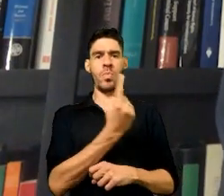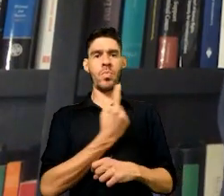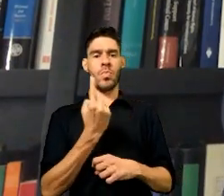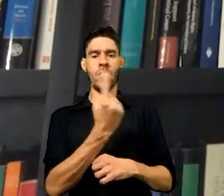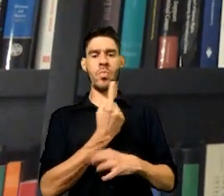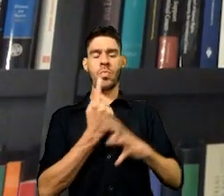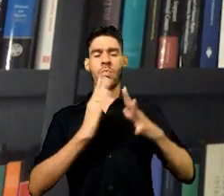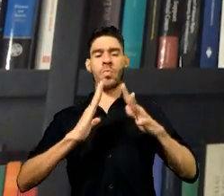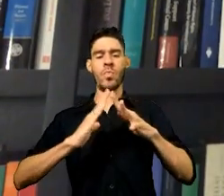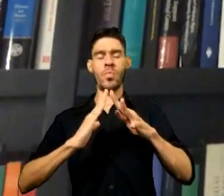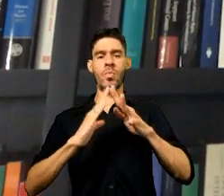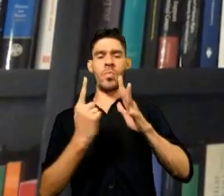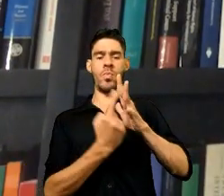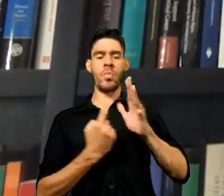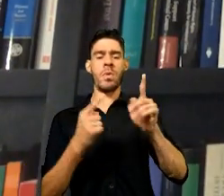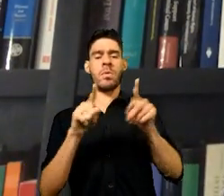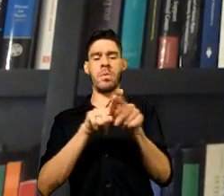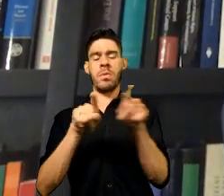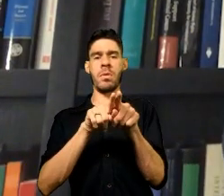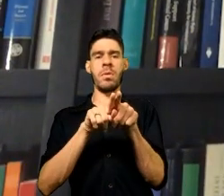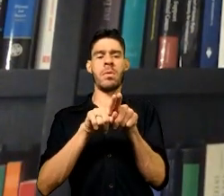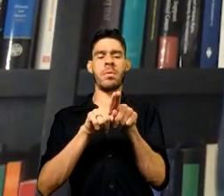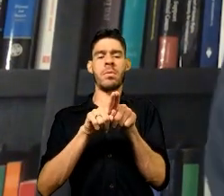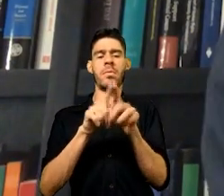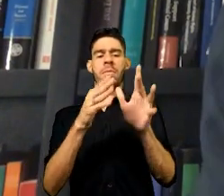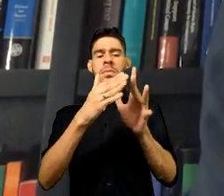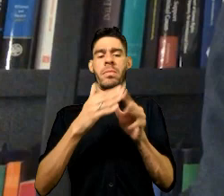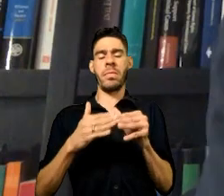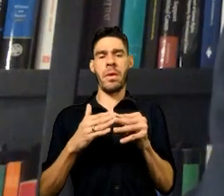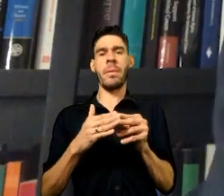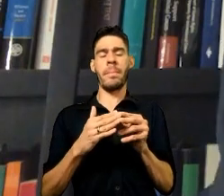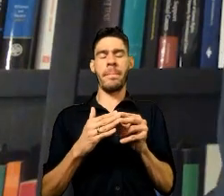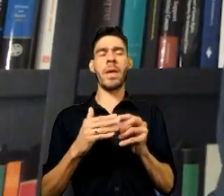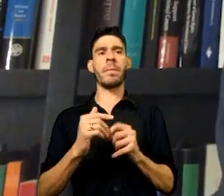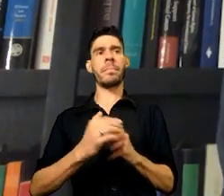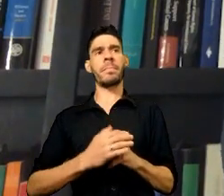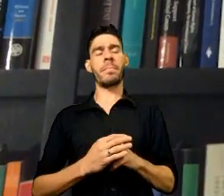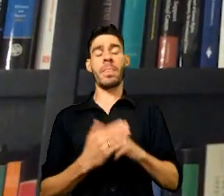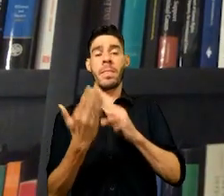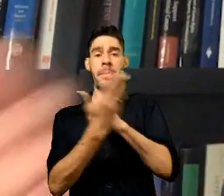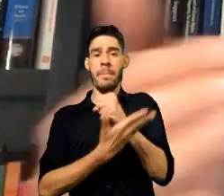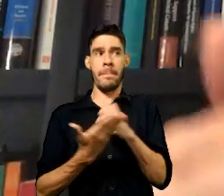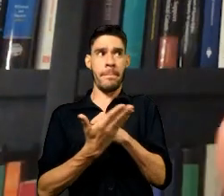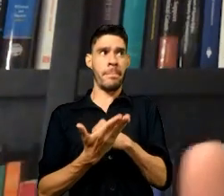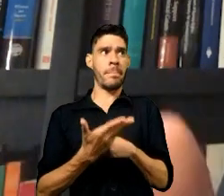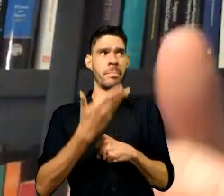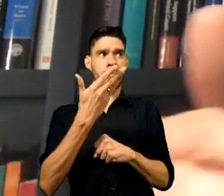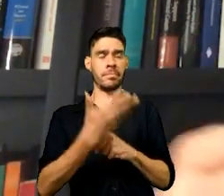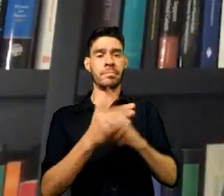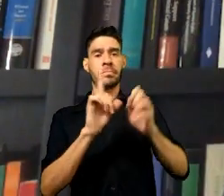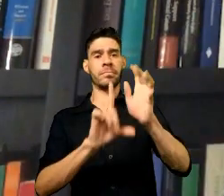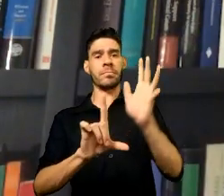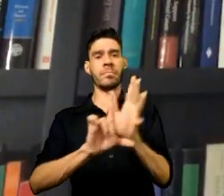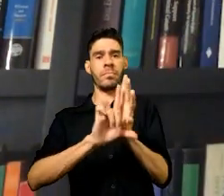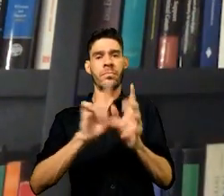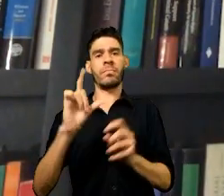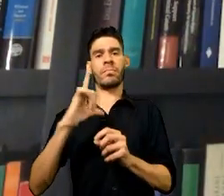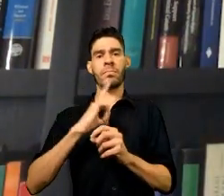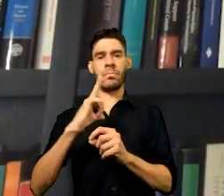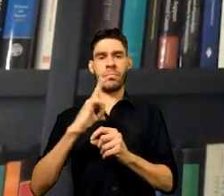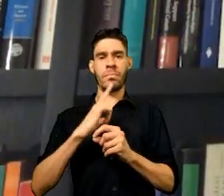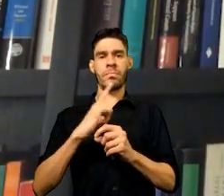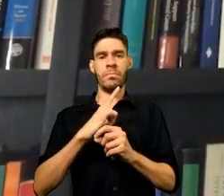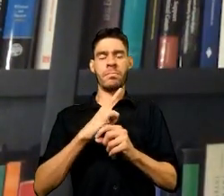o isolamento e também os casos de quarentena. E é com base nesta lei